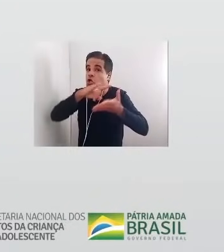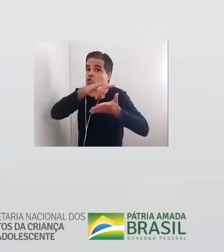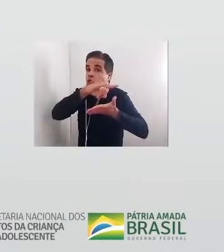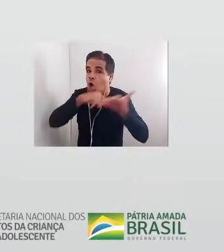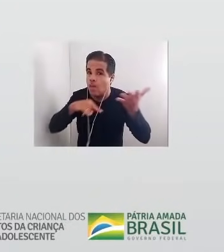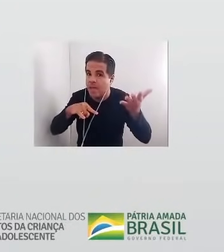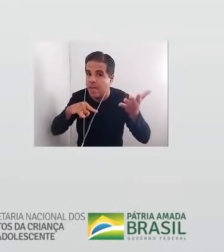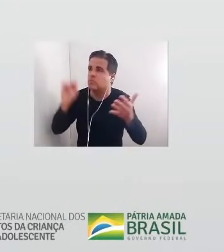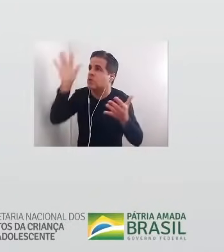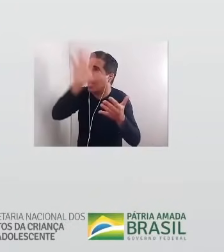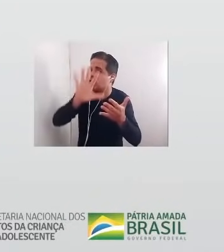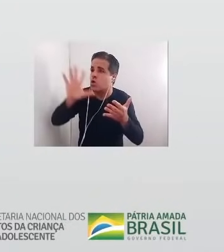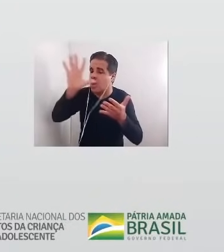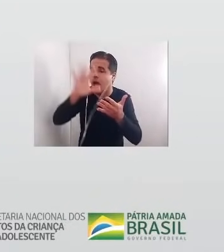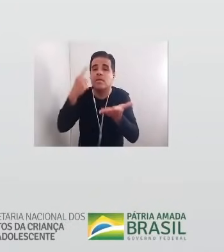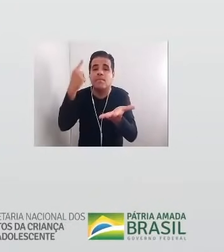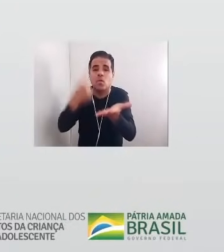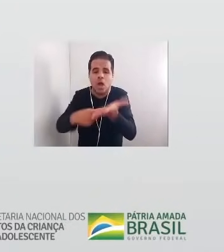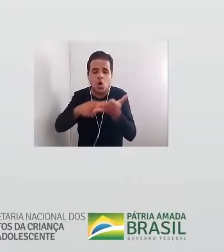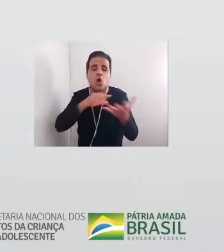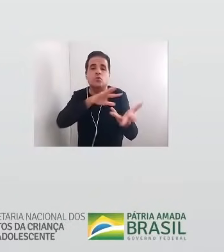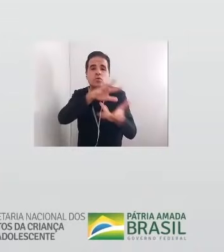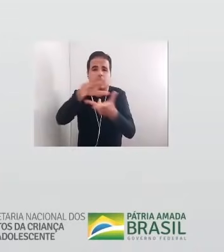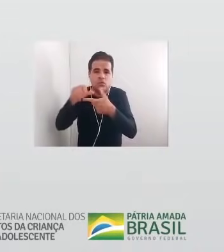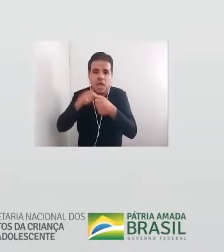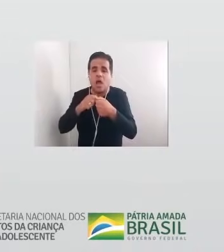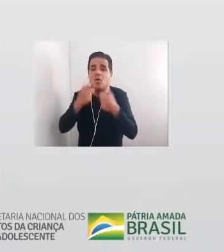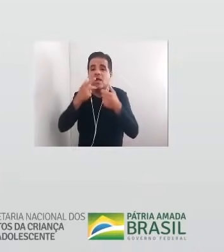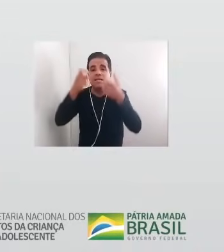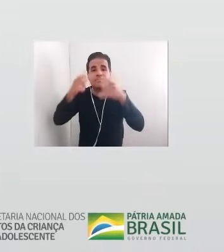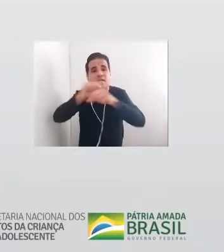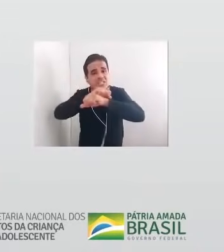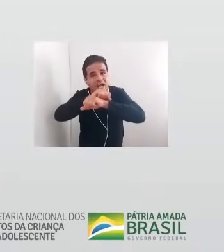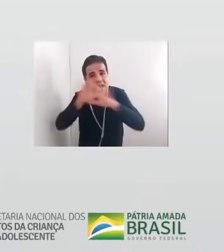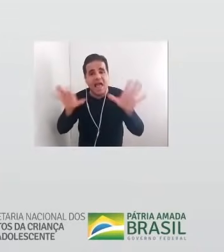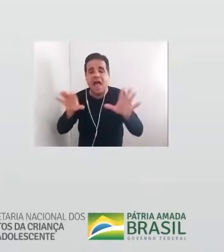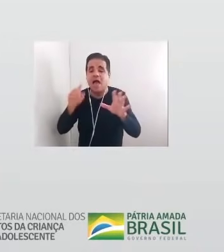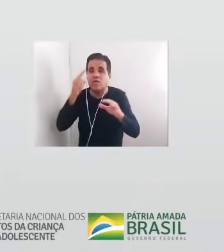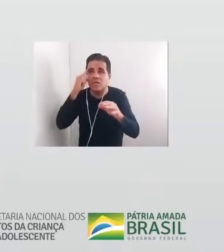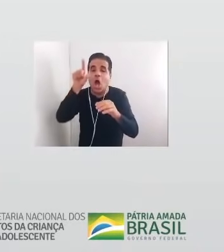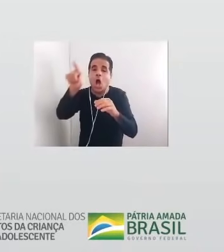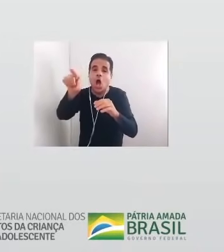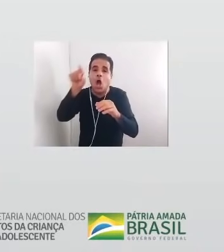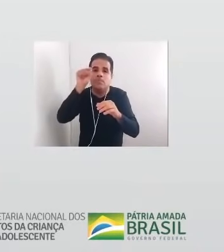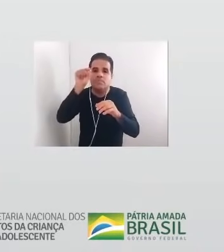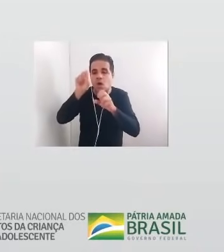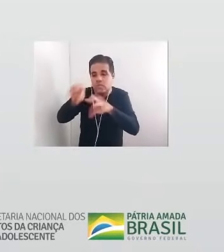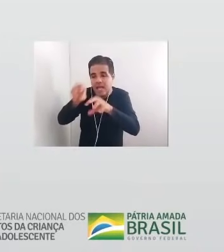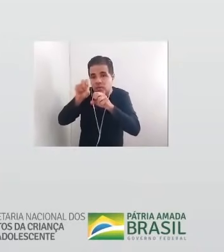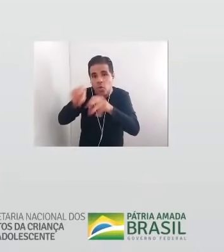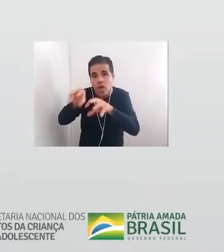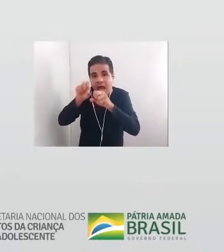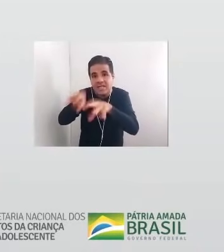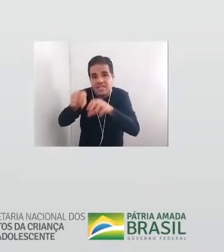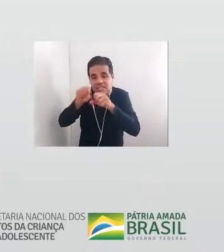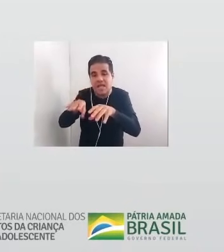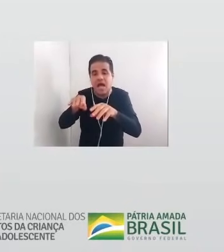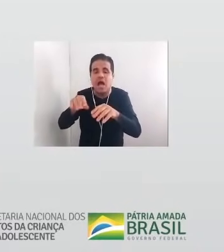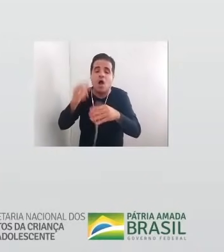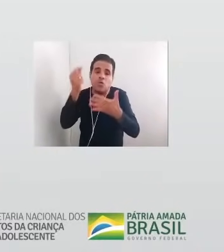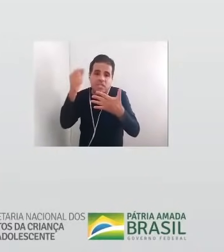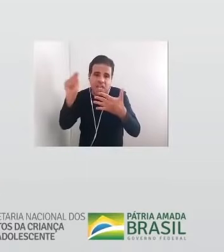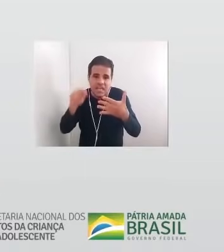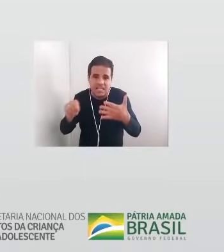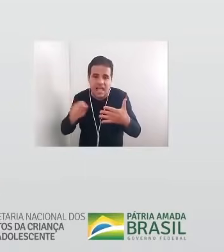nacional quanto o acordo internacional, deixam claro que a preferência pela opção de educação e de critérios